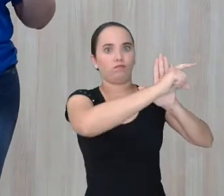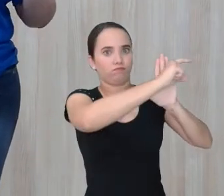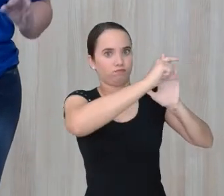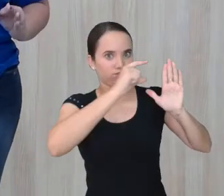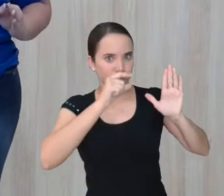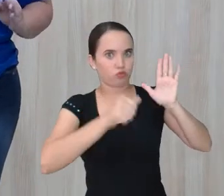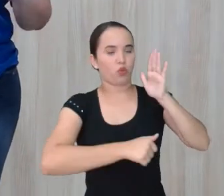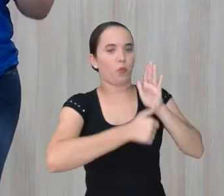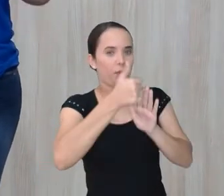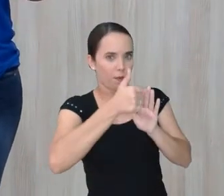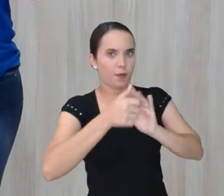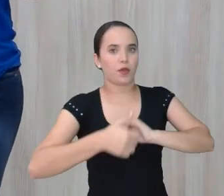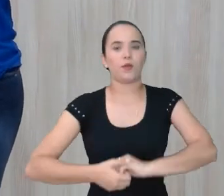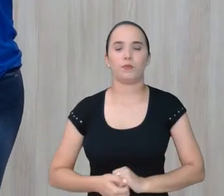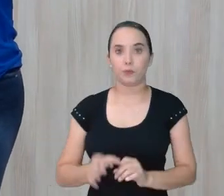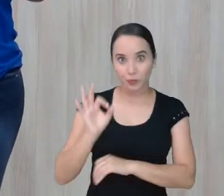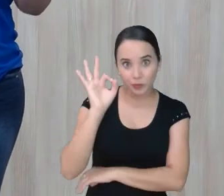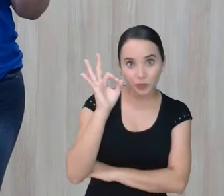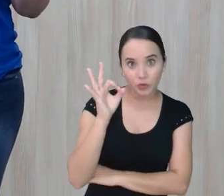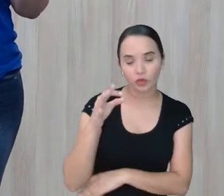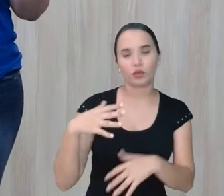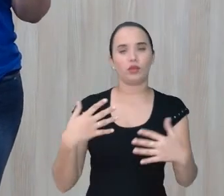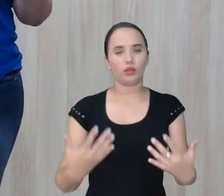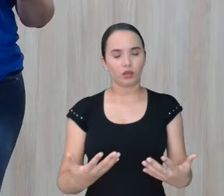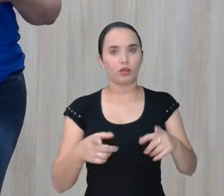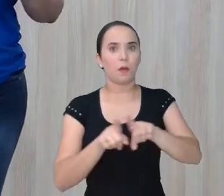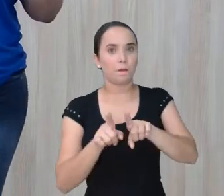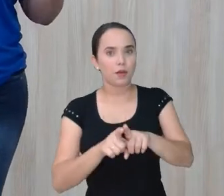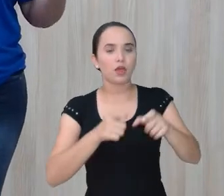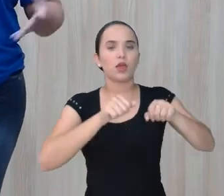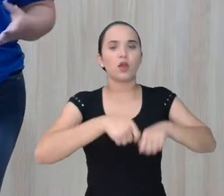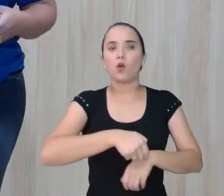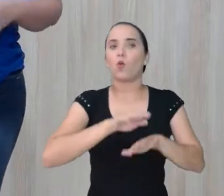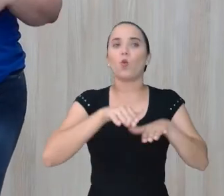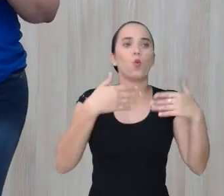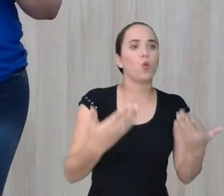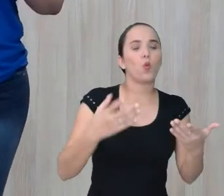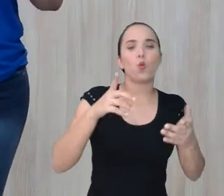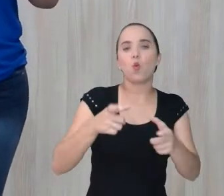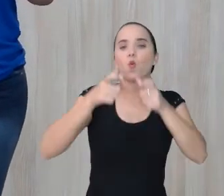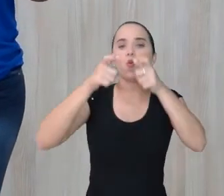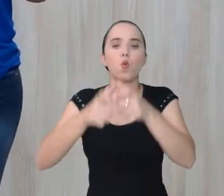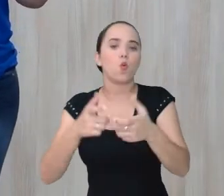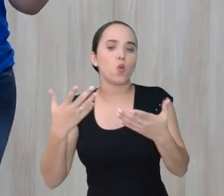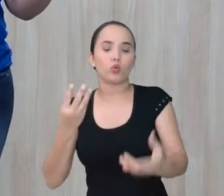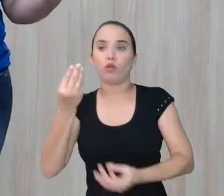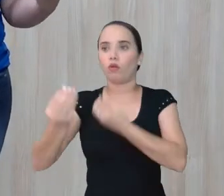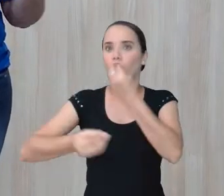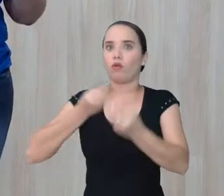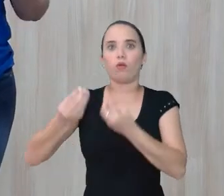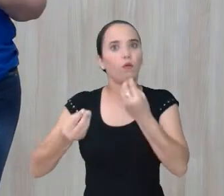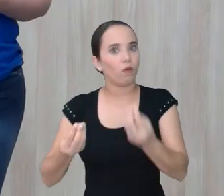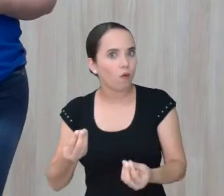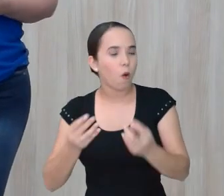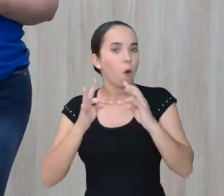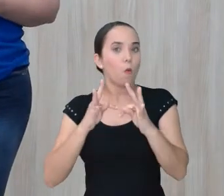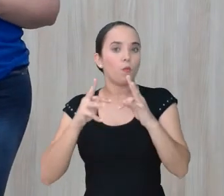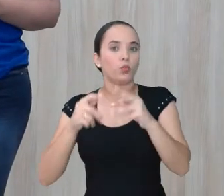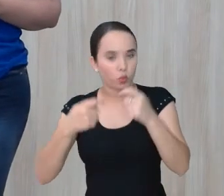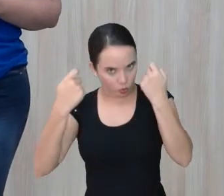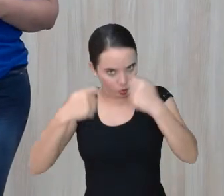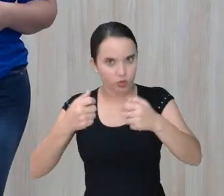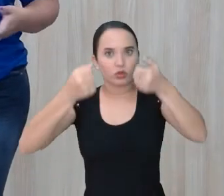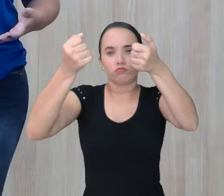primeiro parágrafo, certo? Quando, onde, como, precisa estar muito bem exposto no